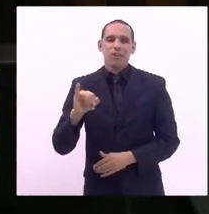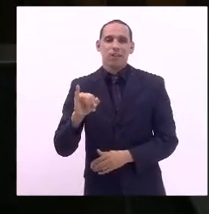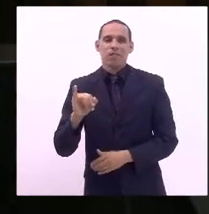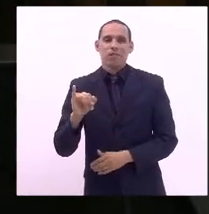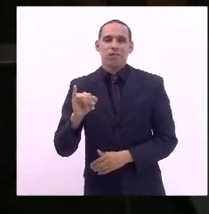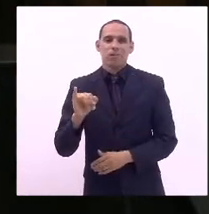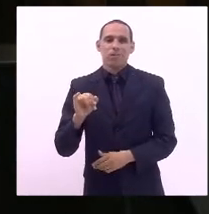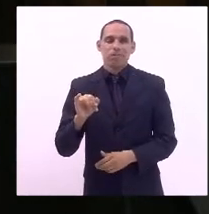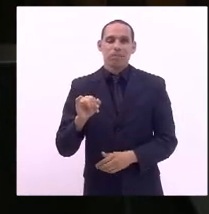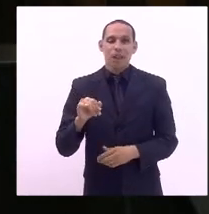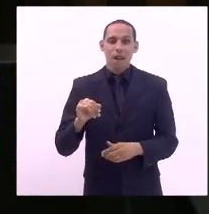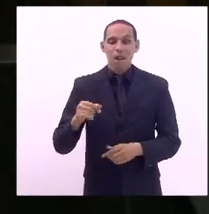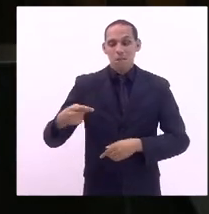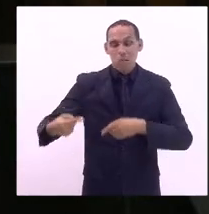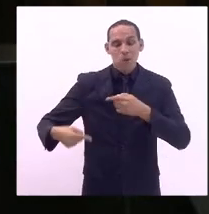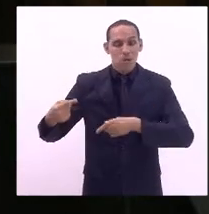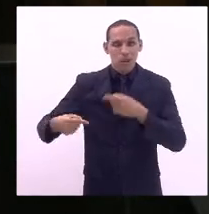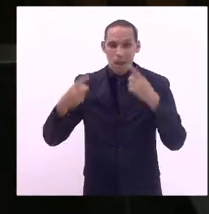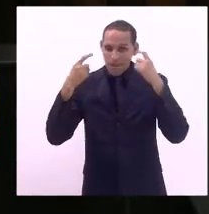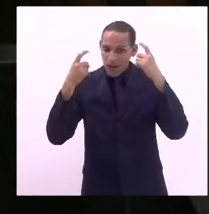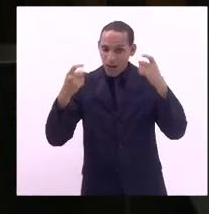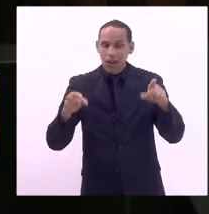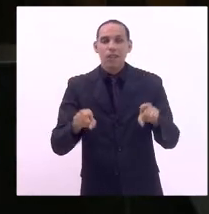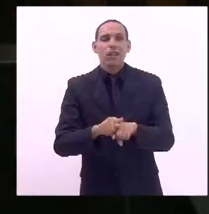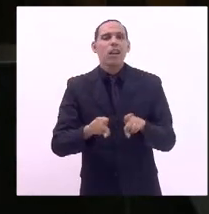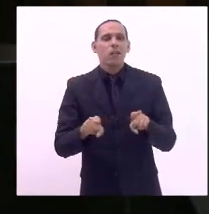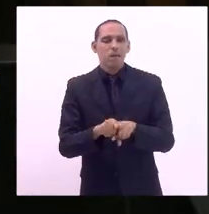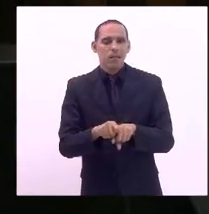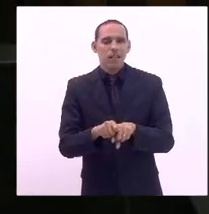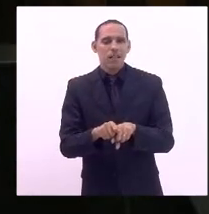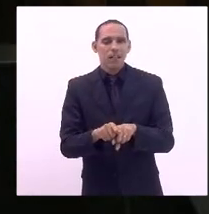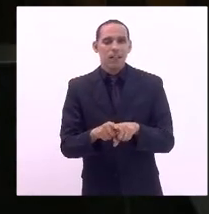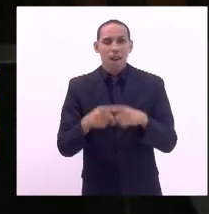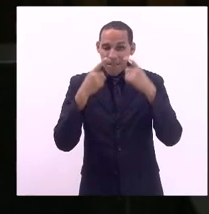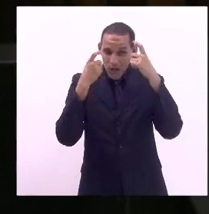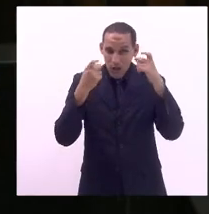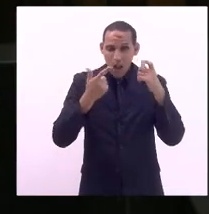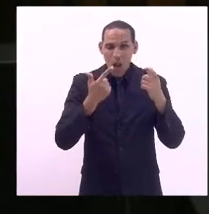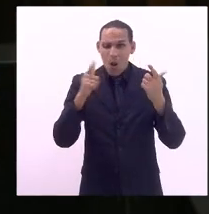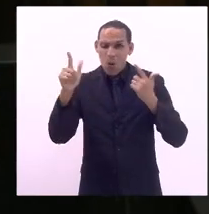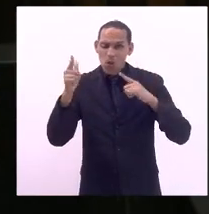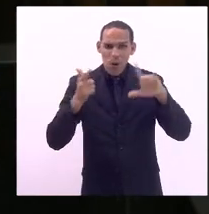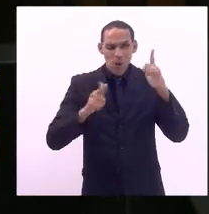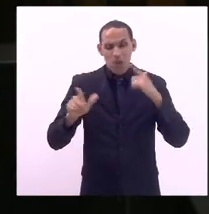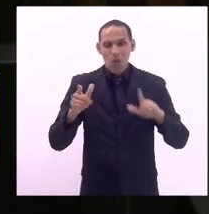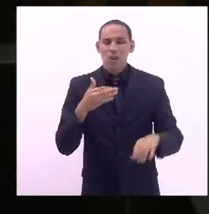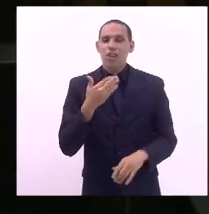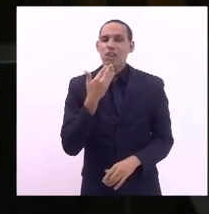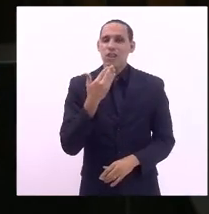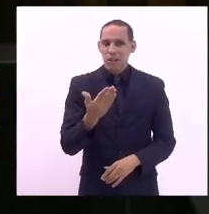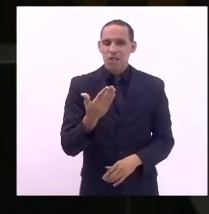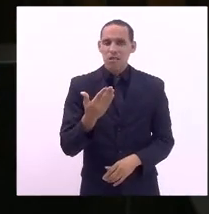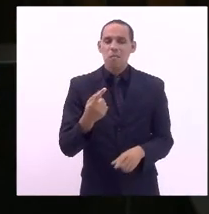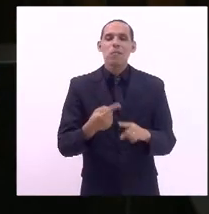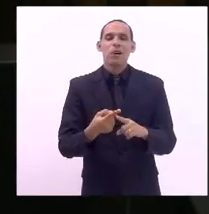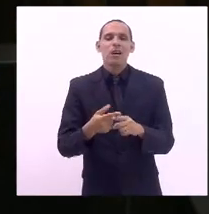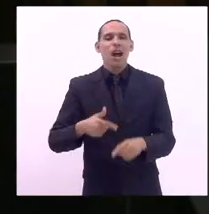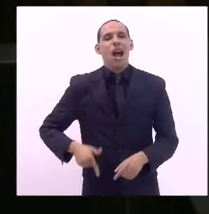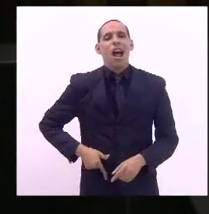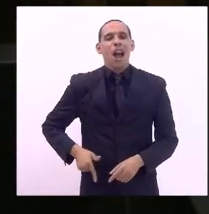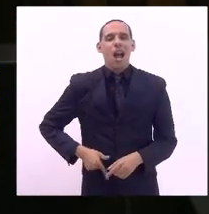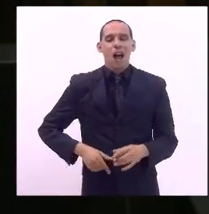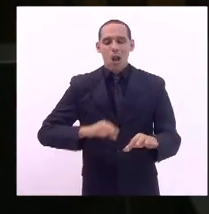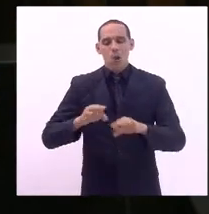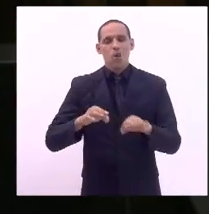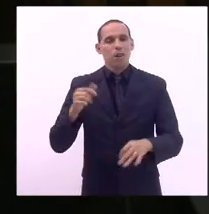da violência política quanto das diferentes formas de violência, com a maior circulação de armas sem controle,